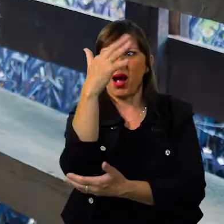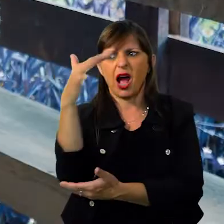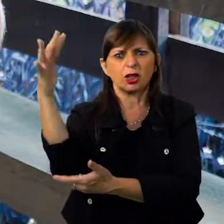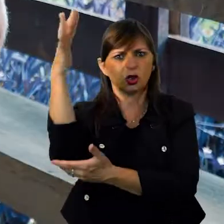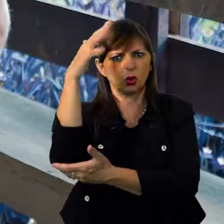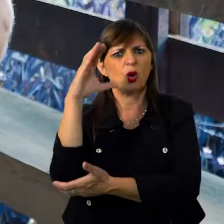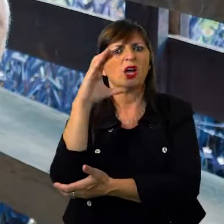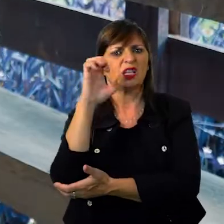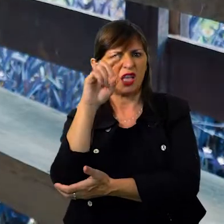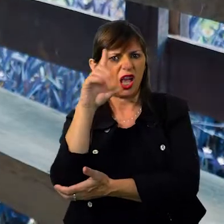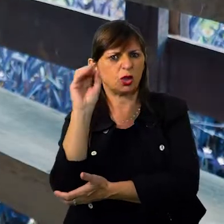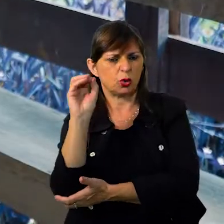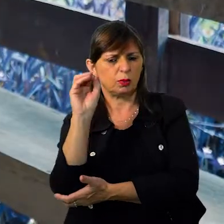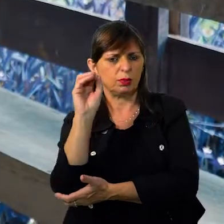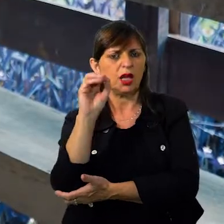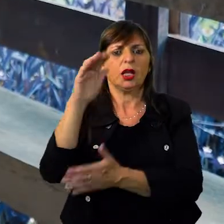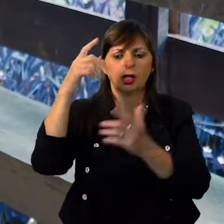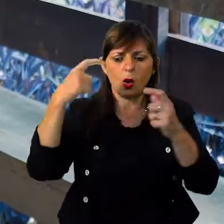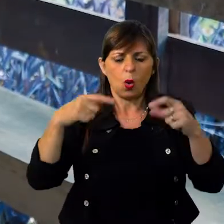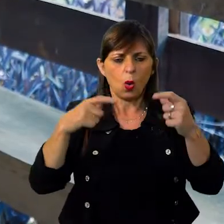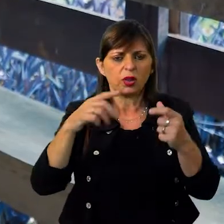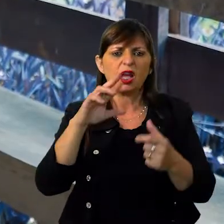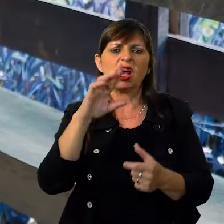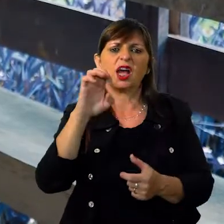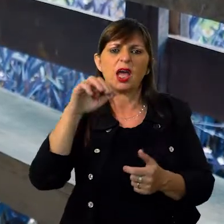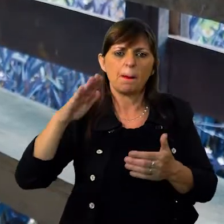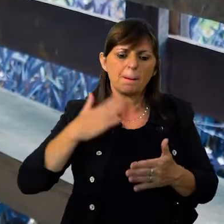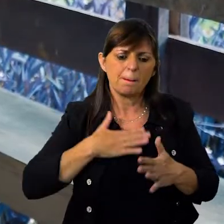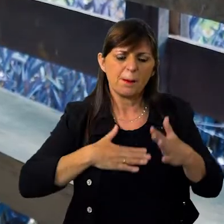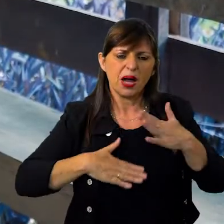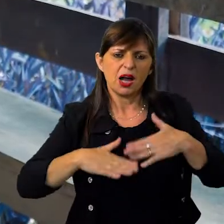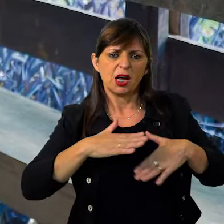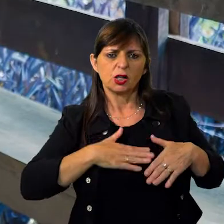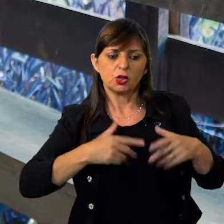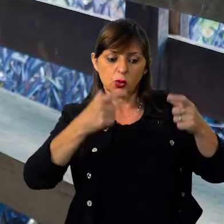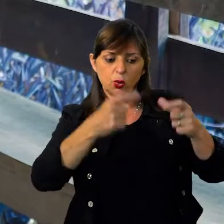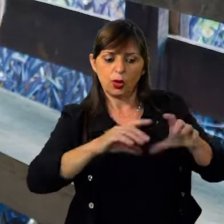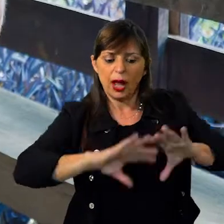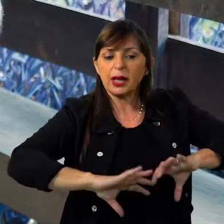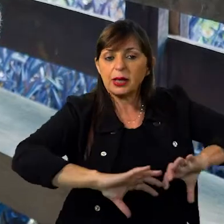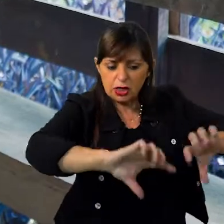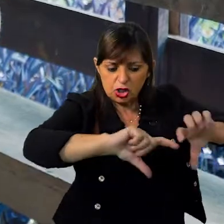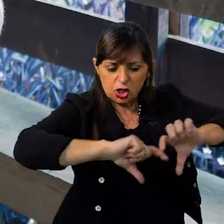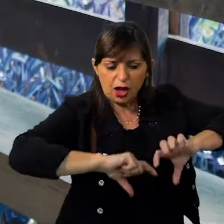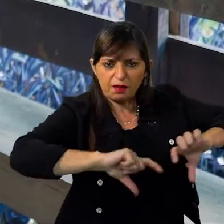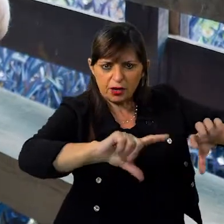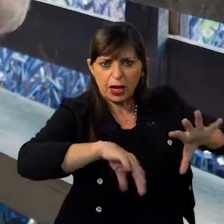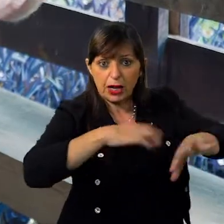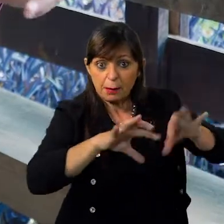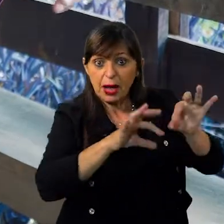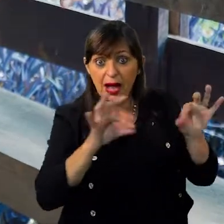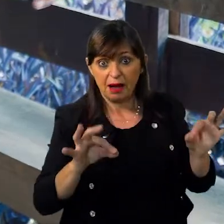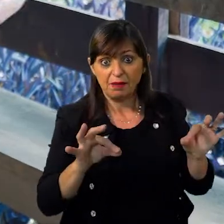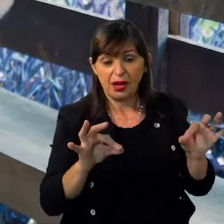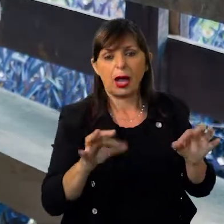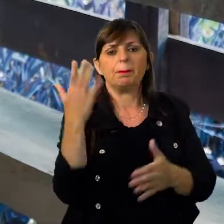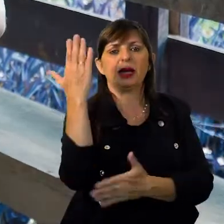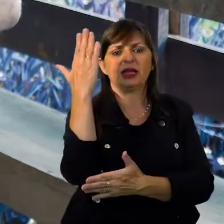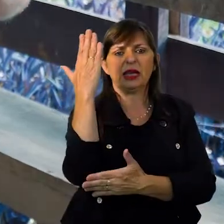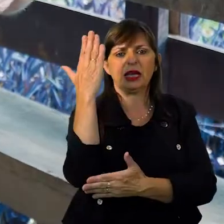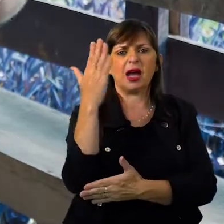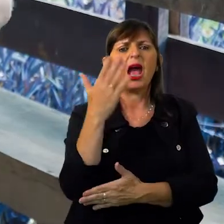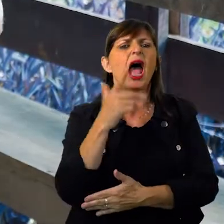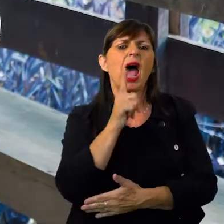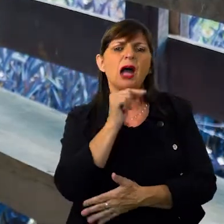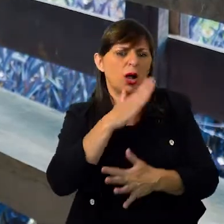eles extrai essa madeira do mato joga nos de monstros do rio Tá bom o que que é o Remanso Remanso aquele local onde o rio faz